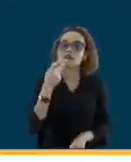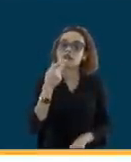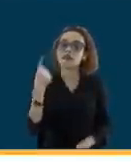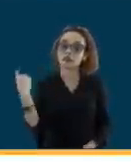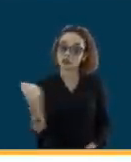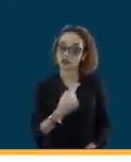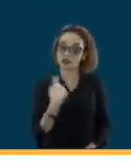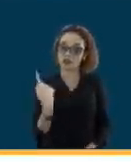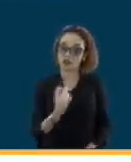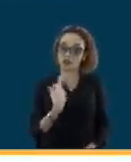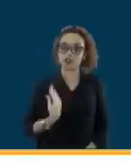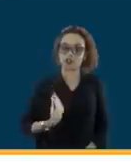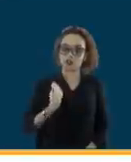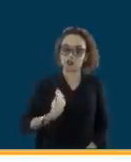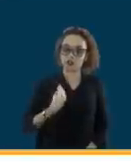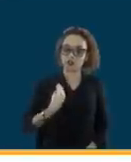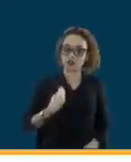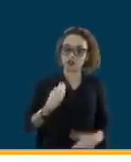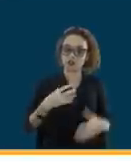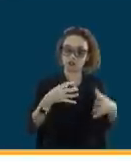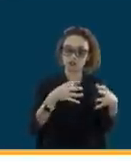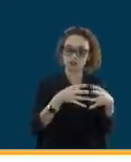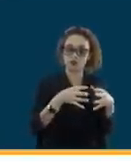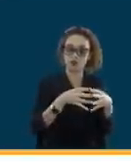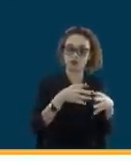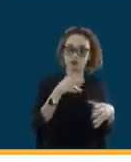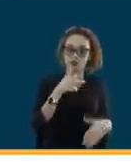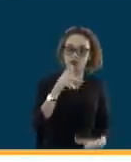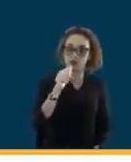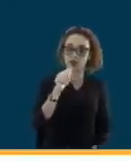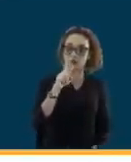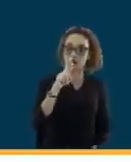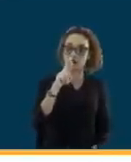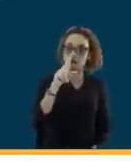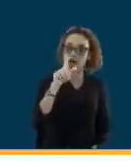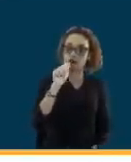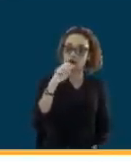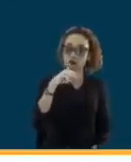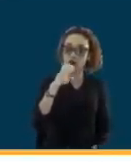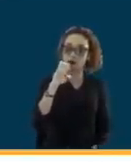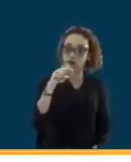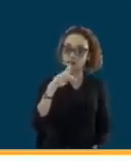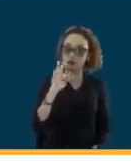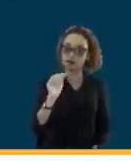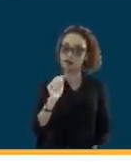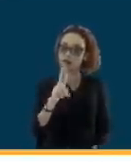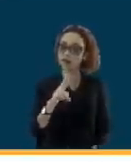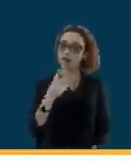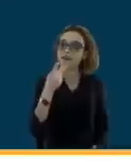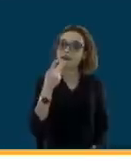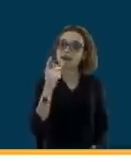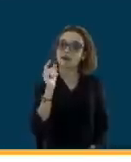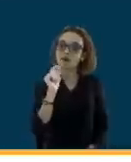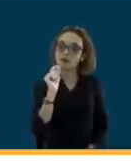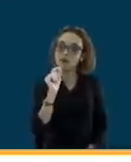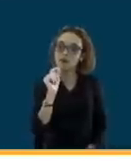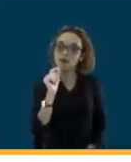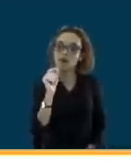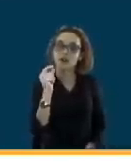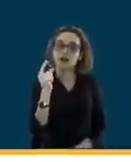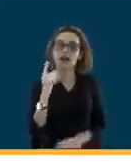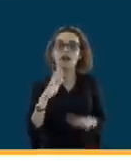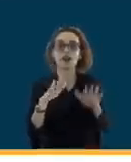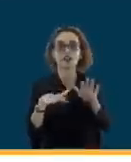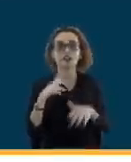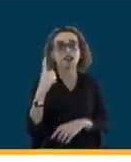do Parlamento Brasileiro, dizer que muitas vezes as ideias elas começam a partir da